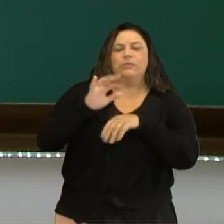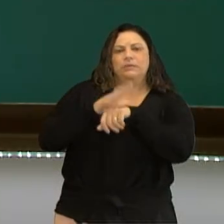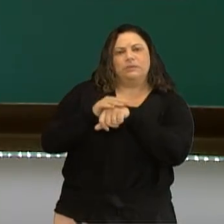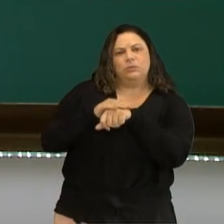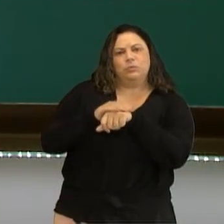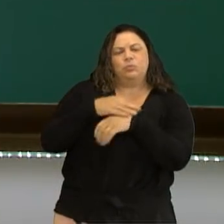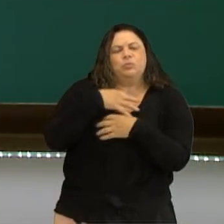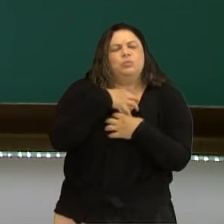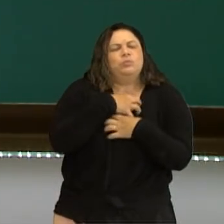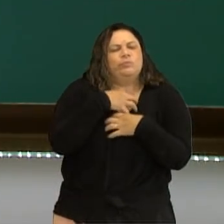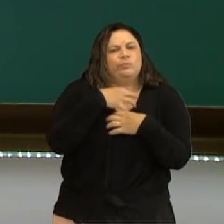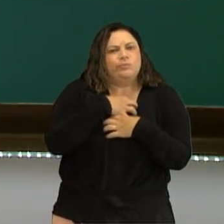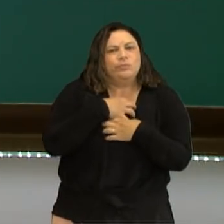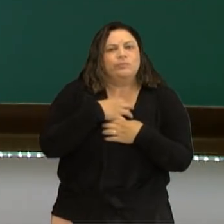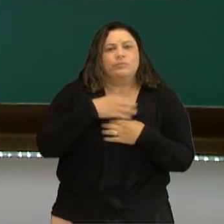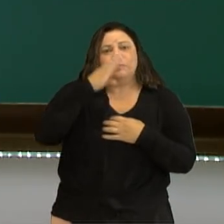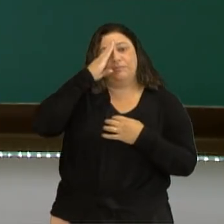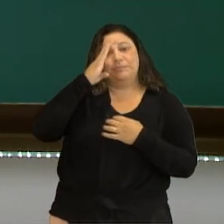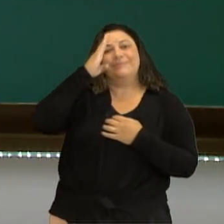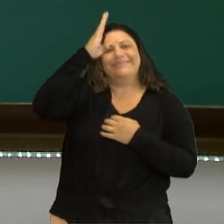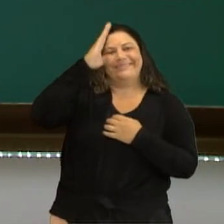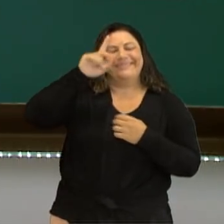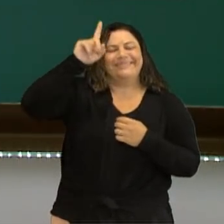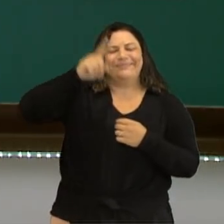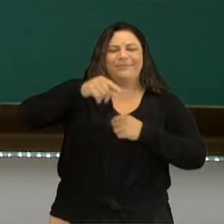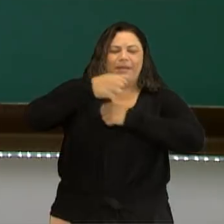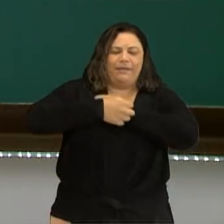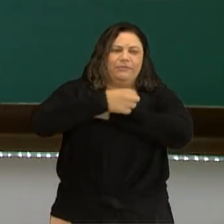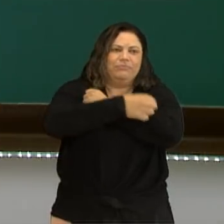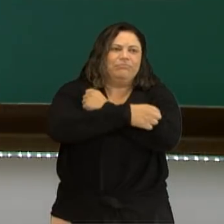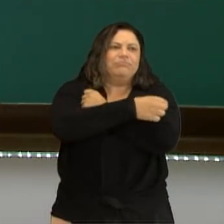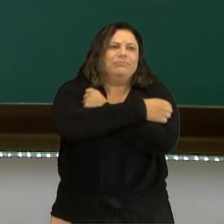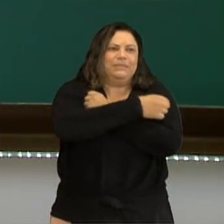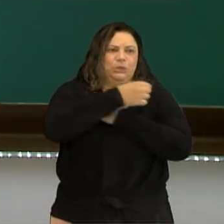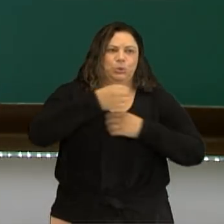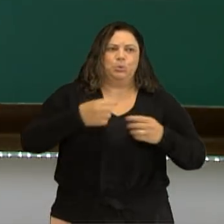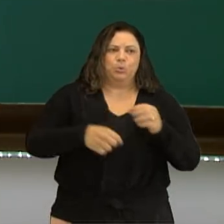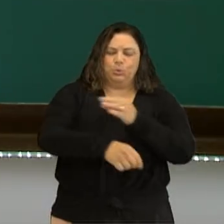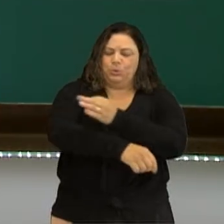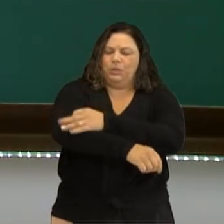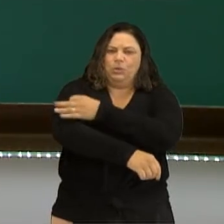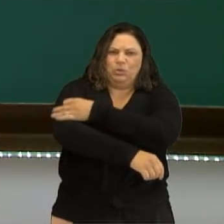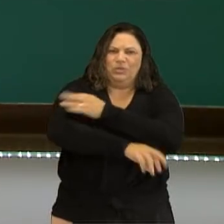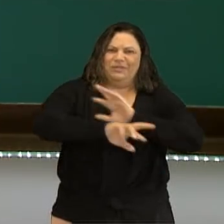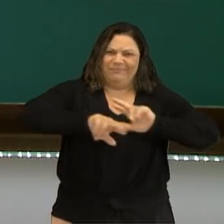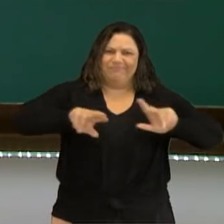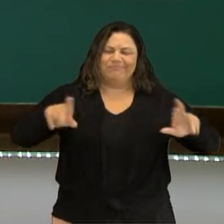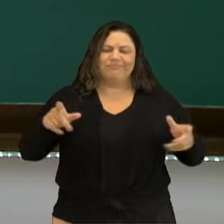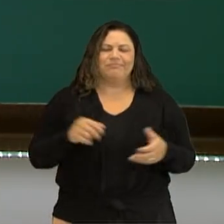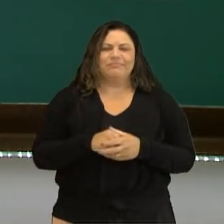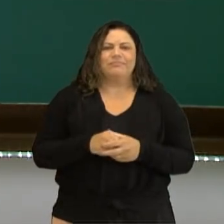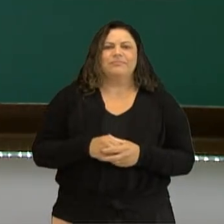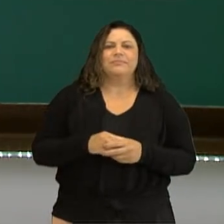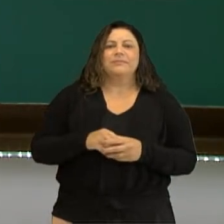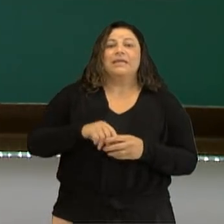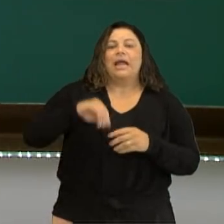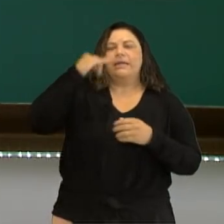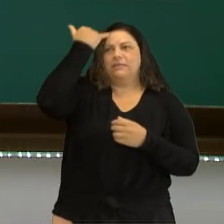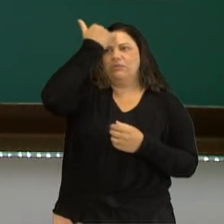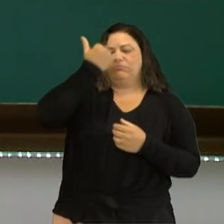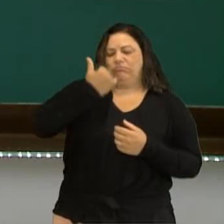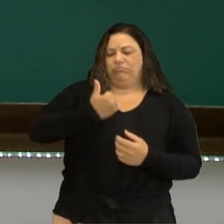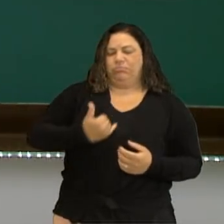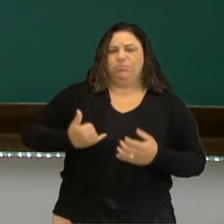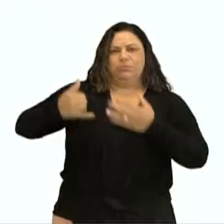alguns sintomas. O principal deles são as manchas na pele. Também afeta o nosso sistema nervoso. A